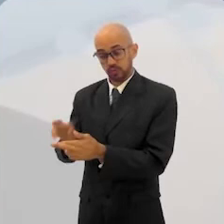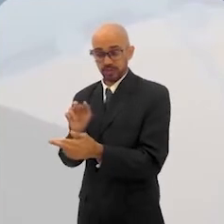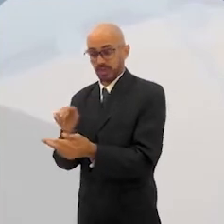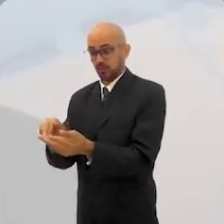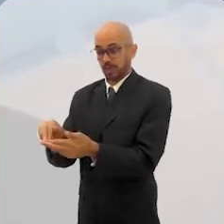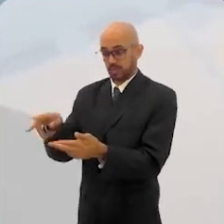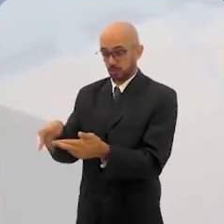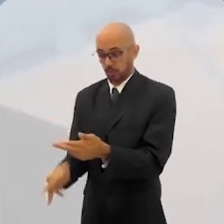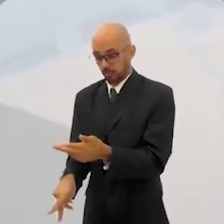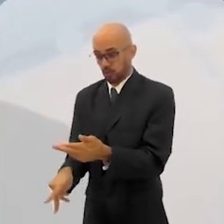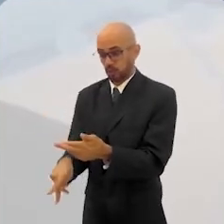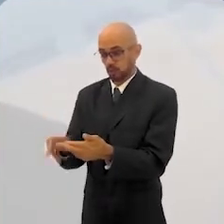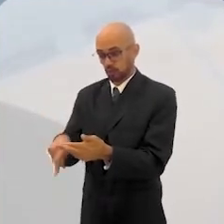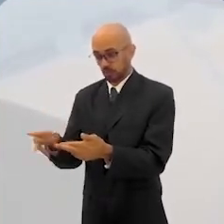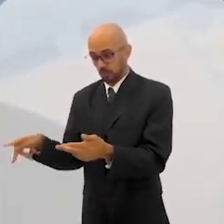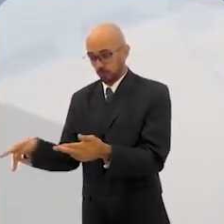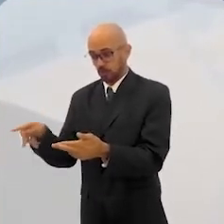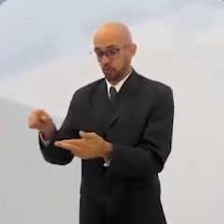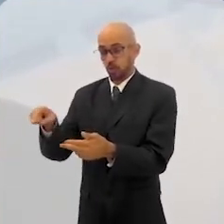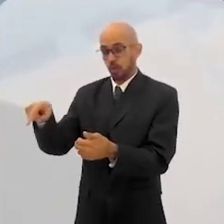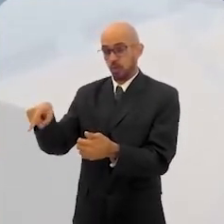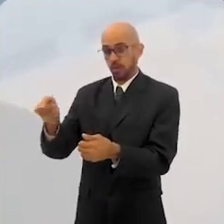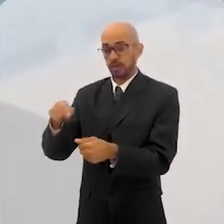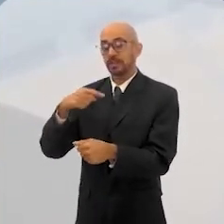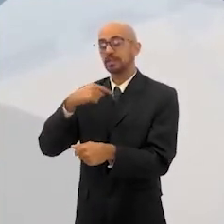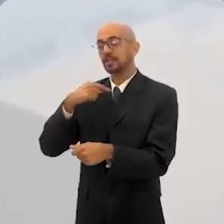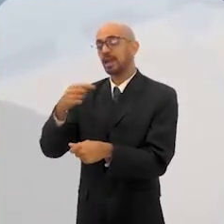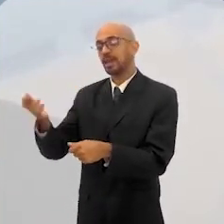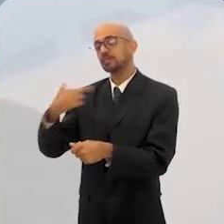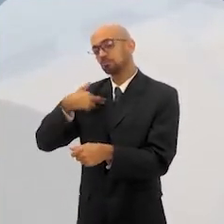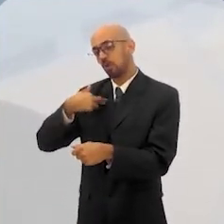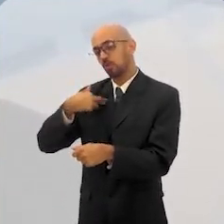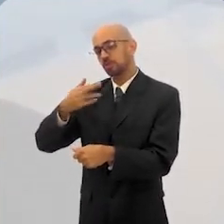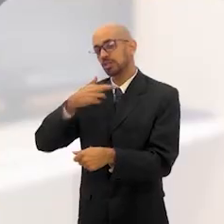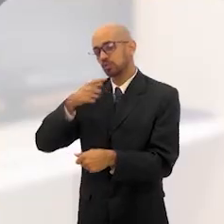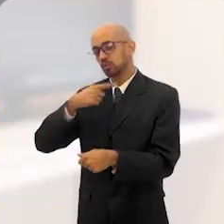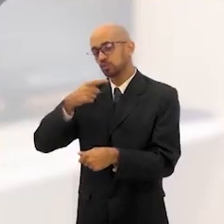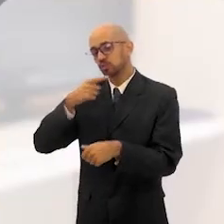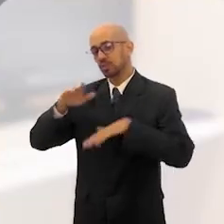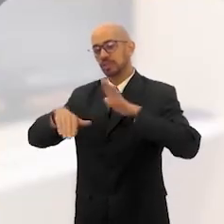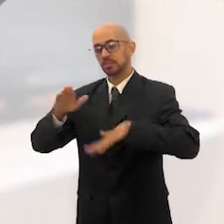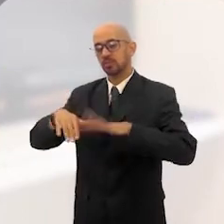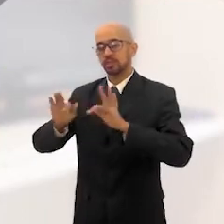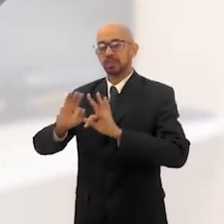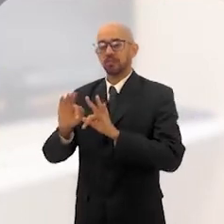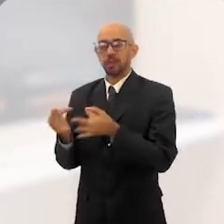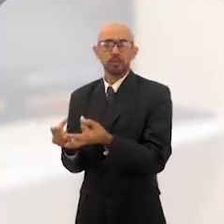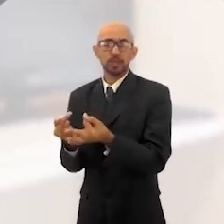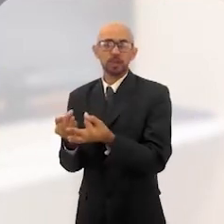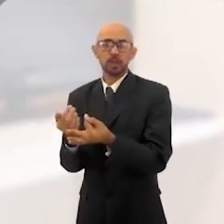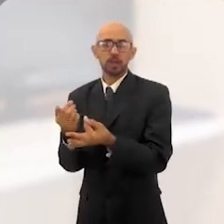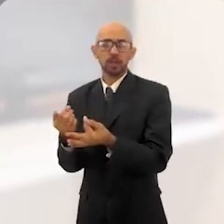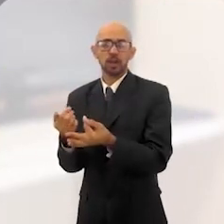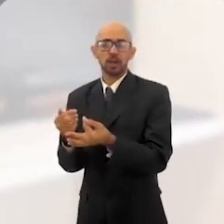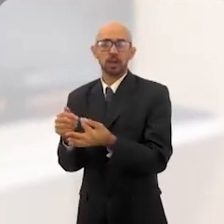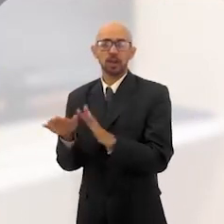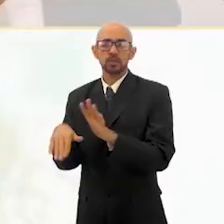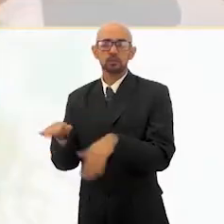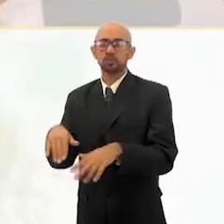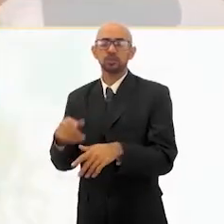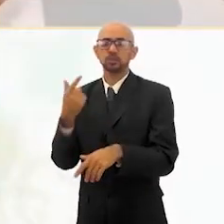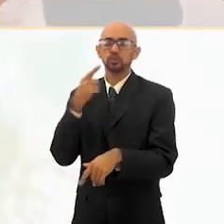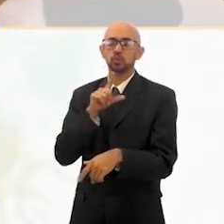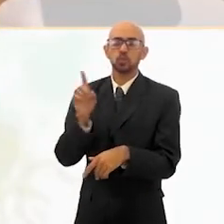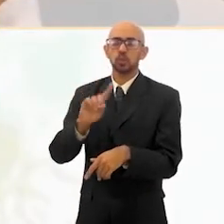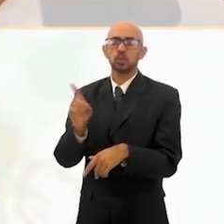ao professor como aquela pessoa que tira as nossas dúvidas, que nem sempre os pais, né? Conseguem, tem Não, e nem sempre estudo os para pais, eles